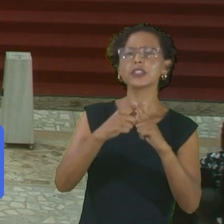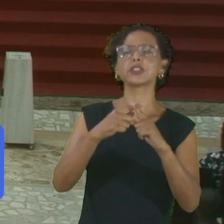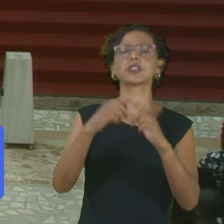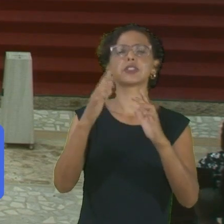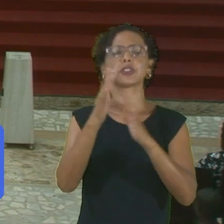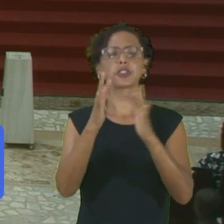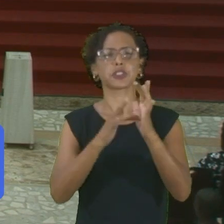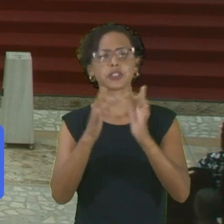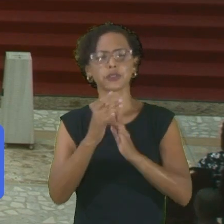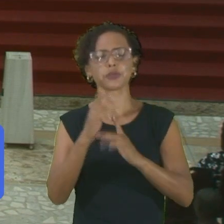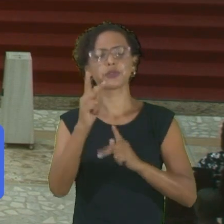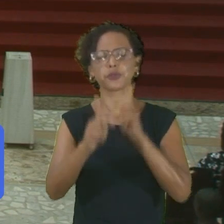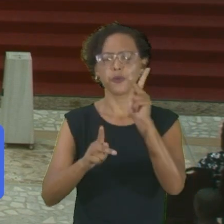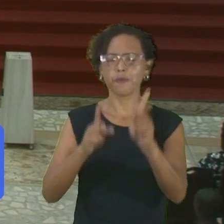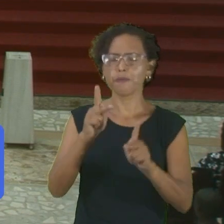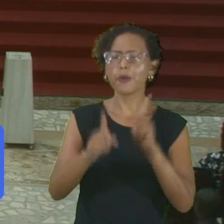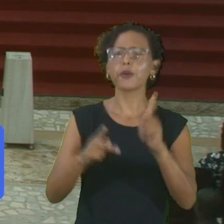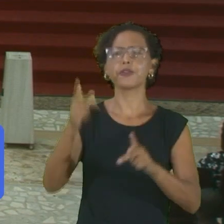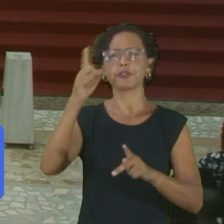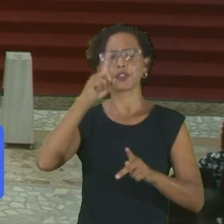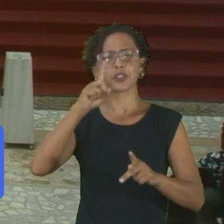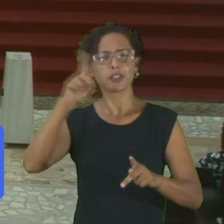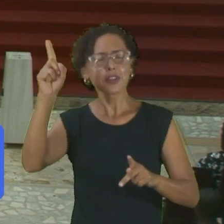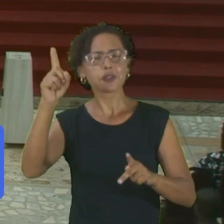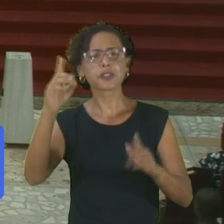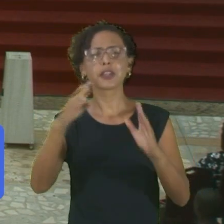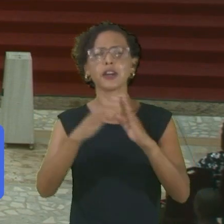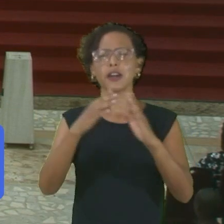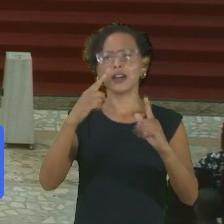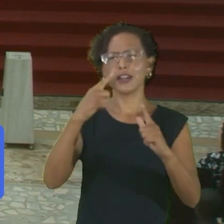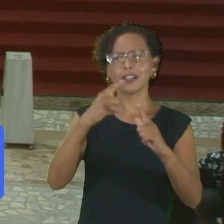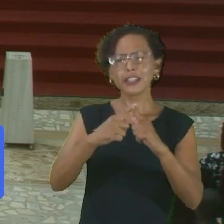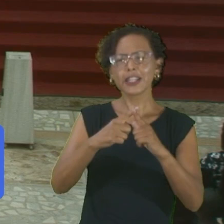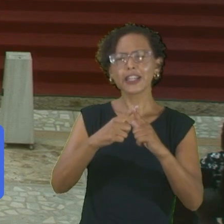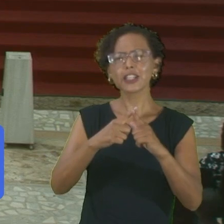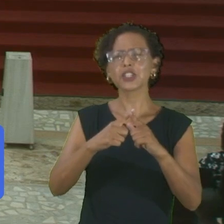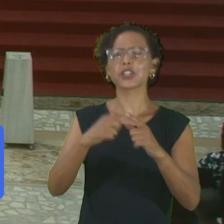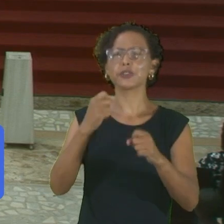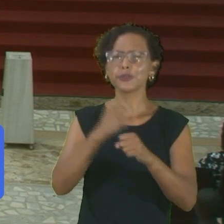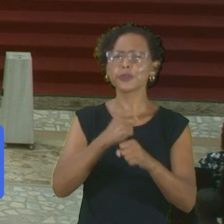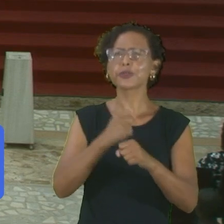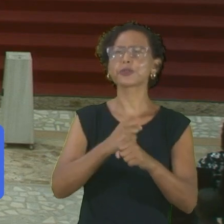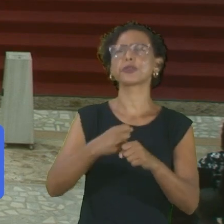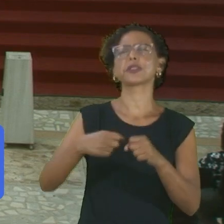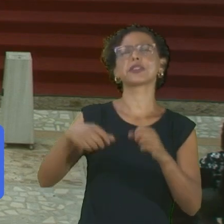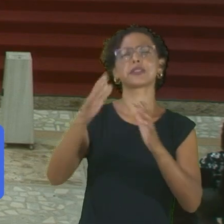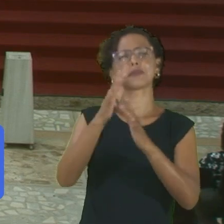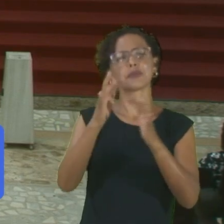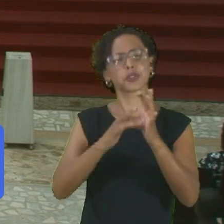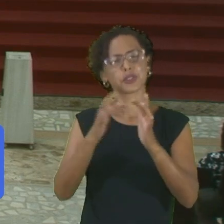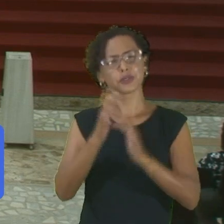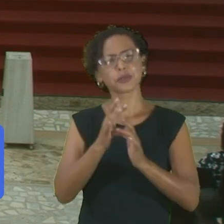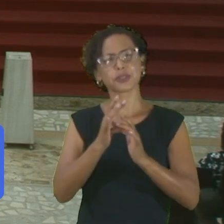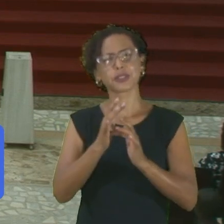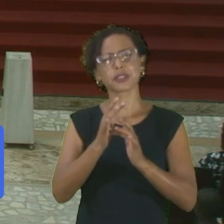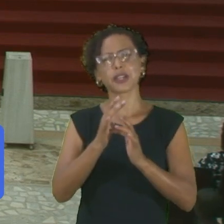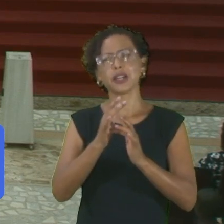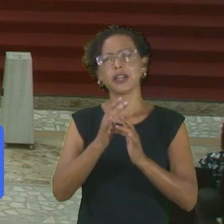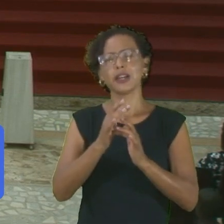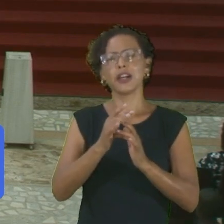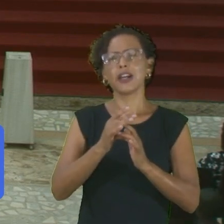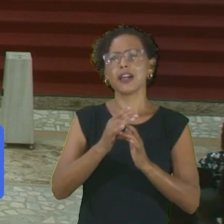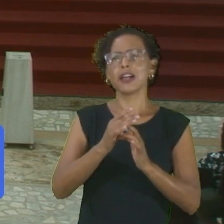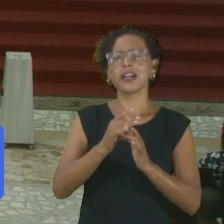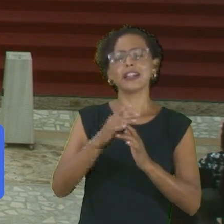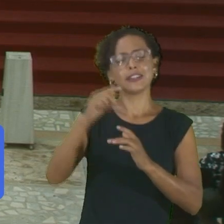Deus, a igreja fundada por Jesus, inaugurada por Jesus, ela